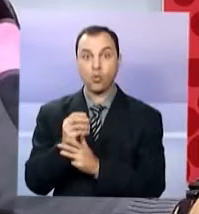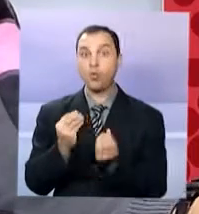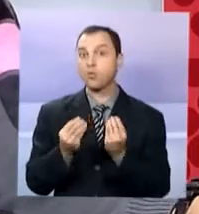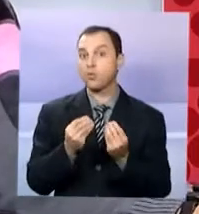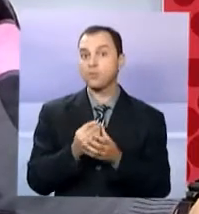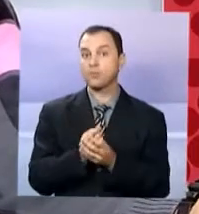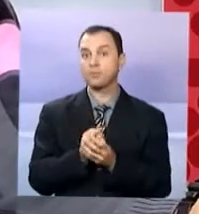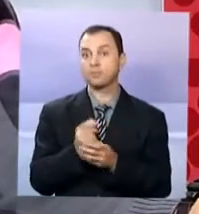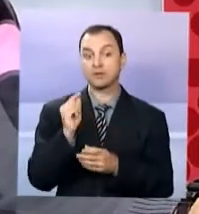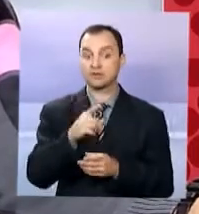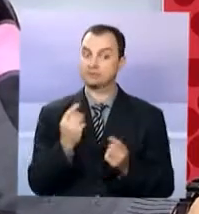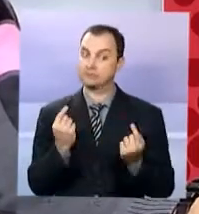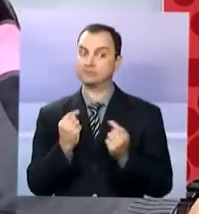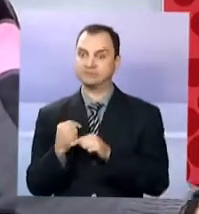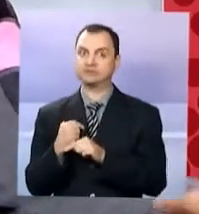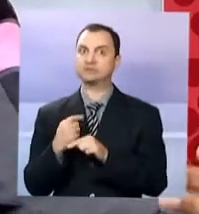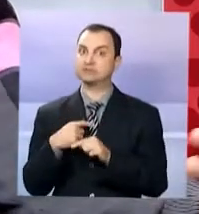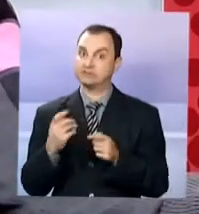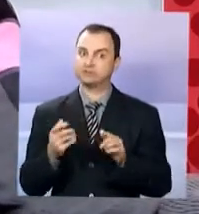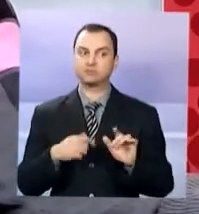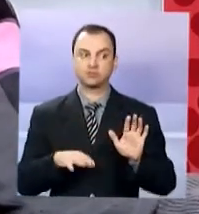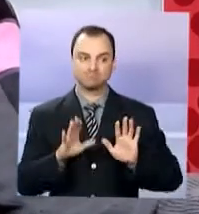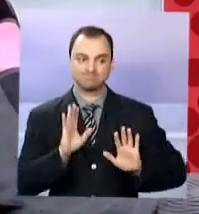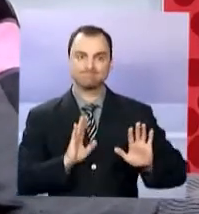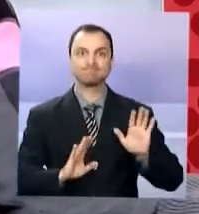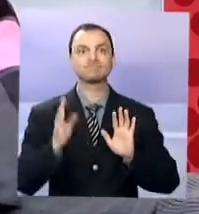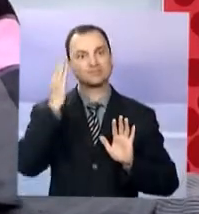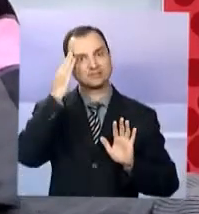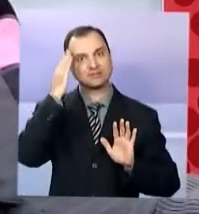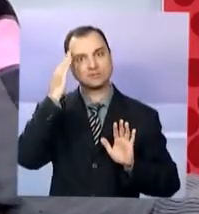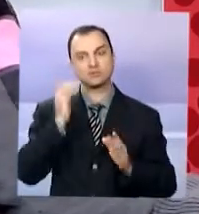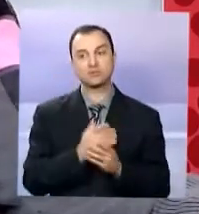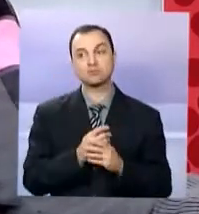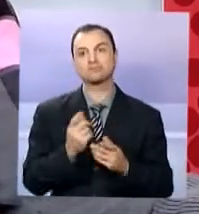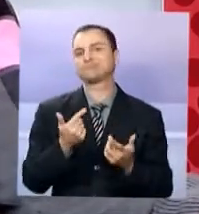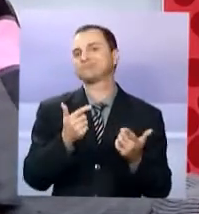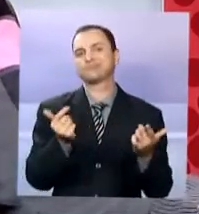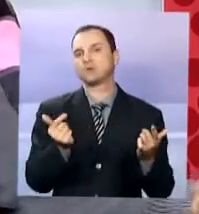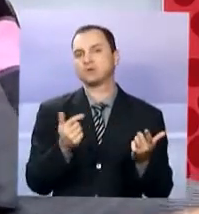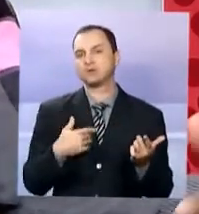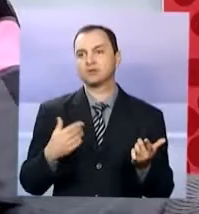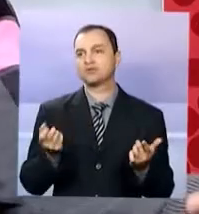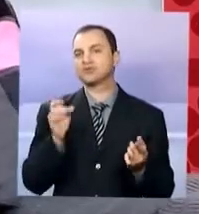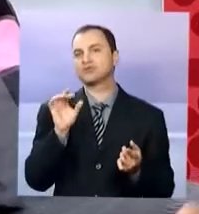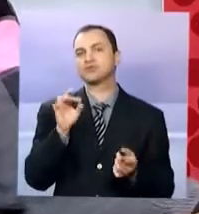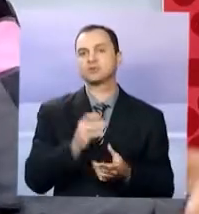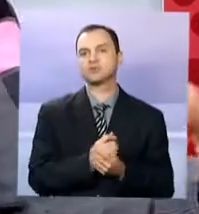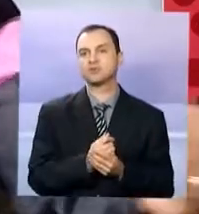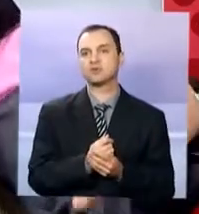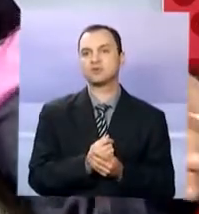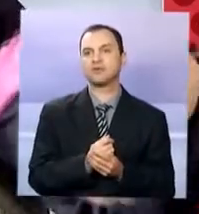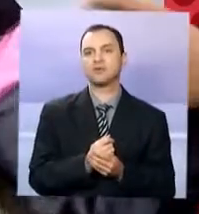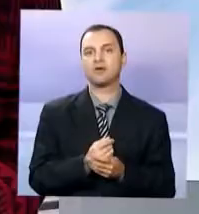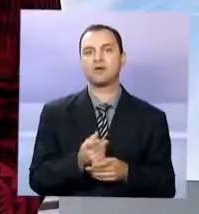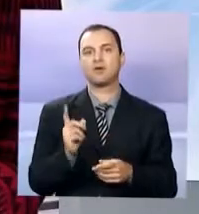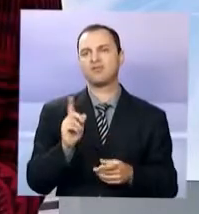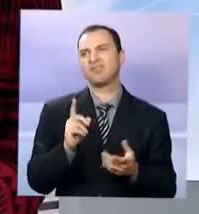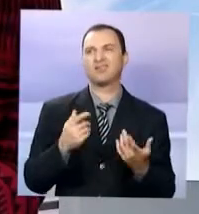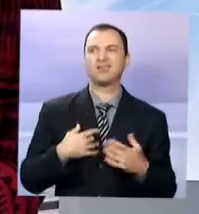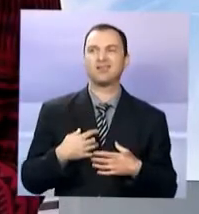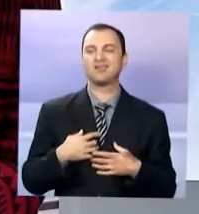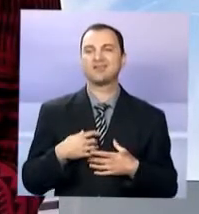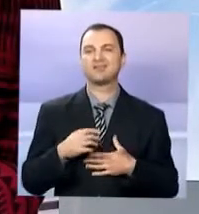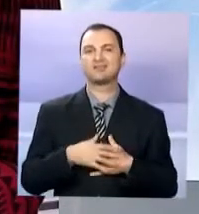como os caras vão chegar né e todo mundo já tá sabendo disso mas não adianta a gente só ficar não